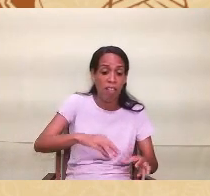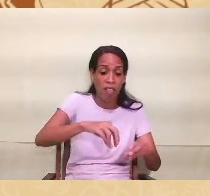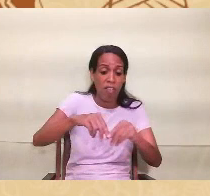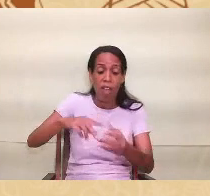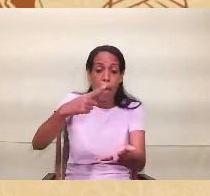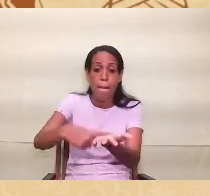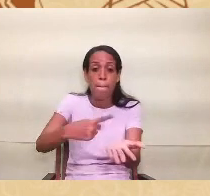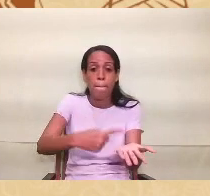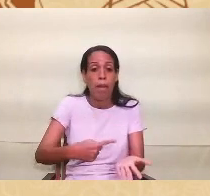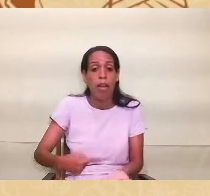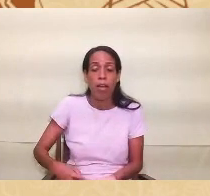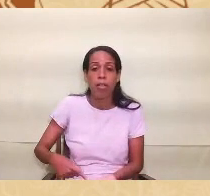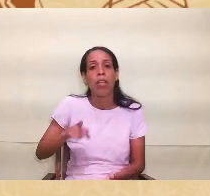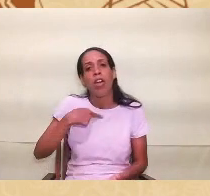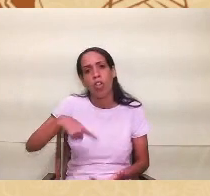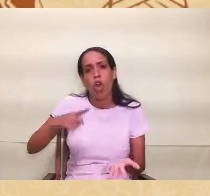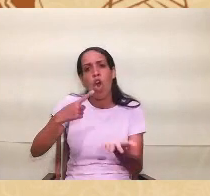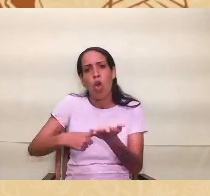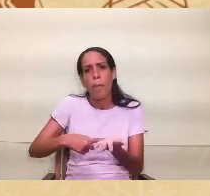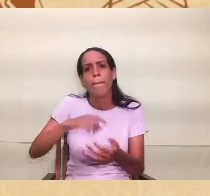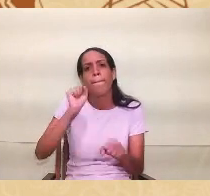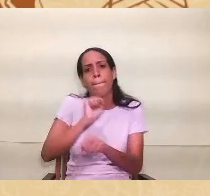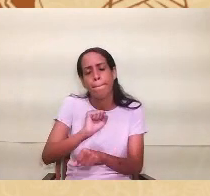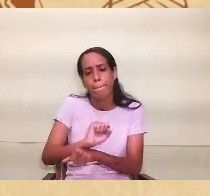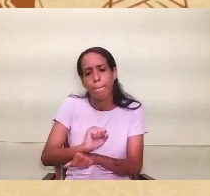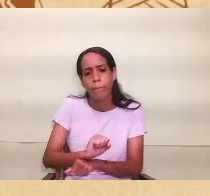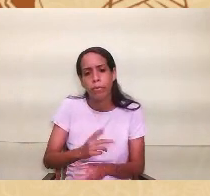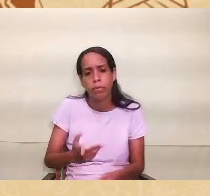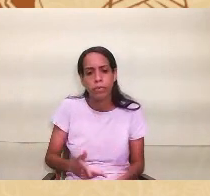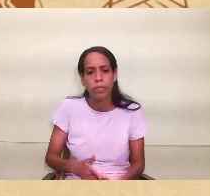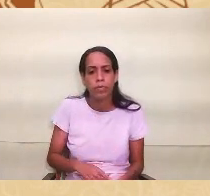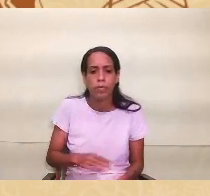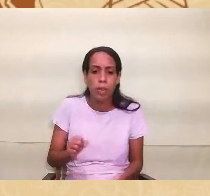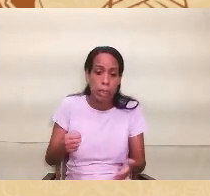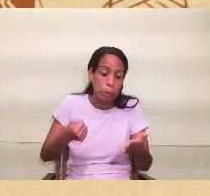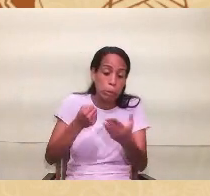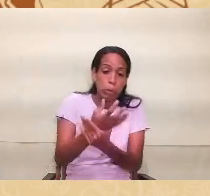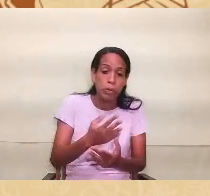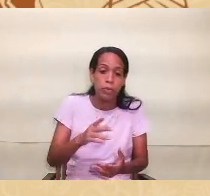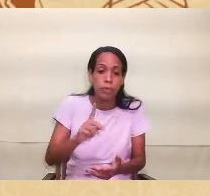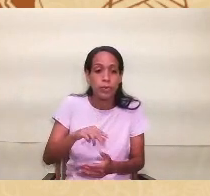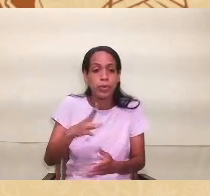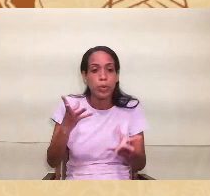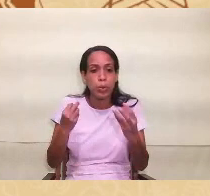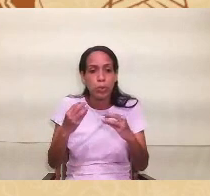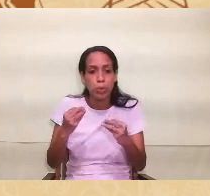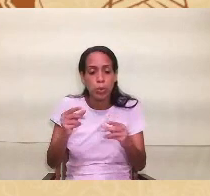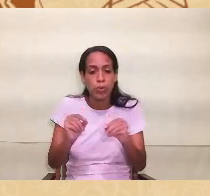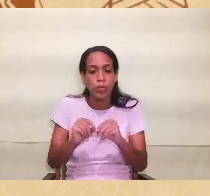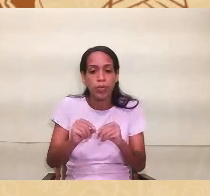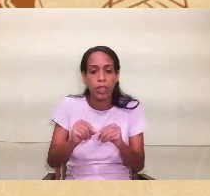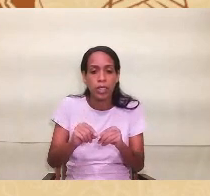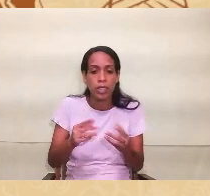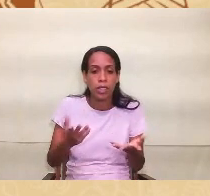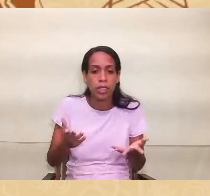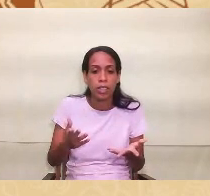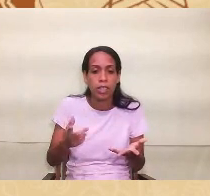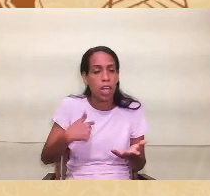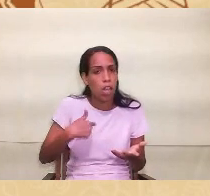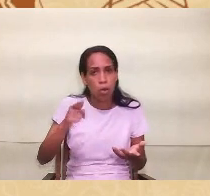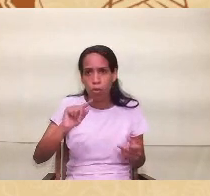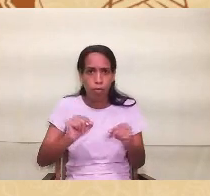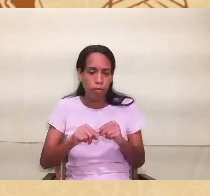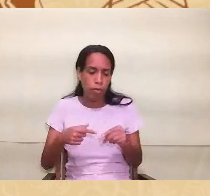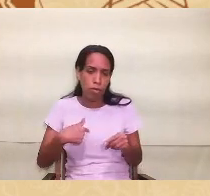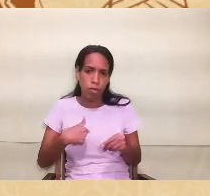a gente espera. E é um PAC, né? Belo Monte. Quem fez Belo Monte? Eu não fui. Quem